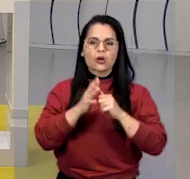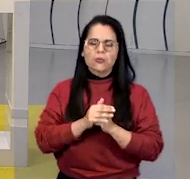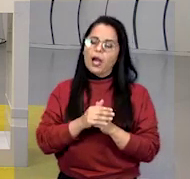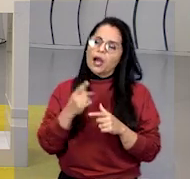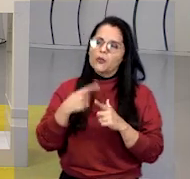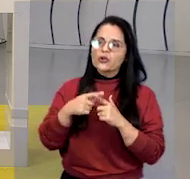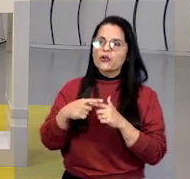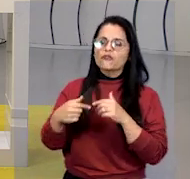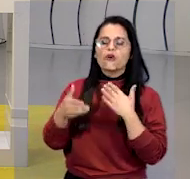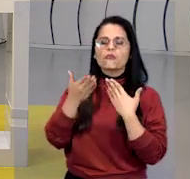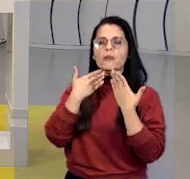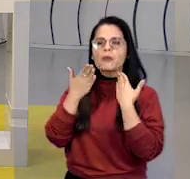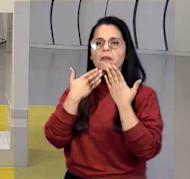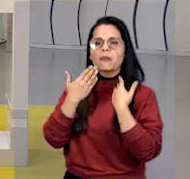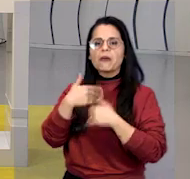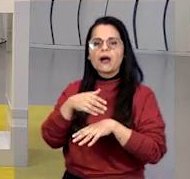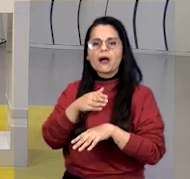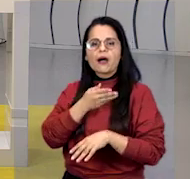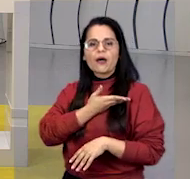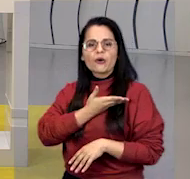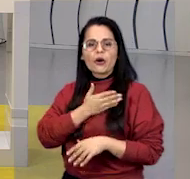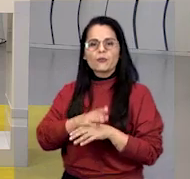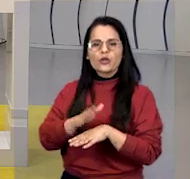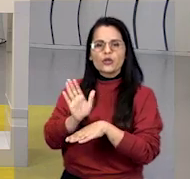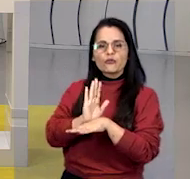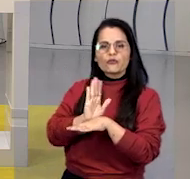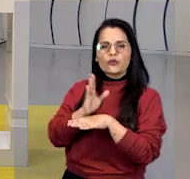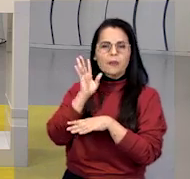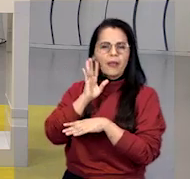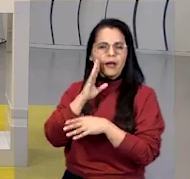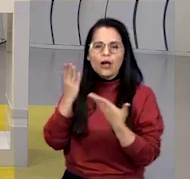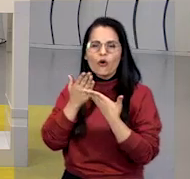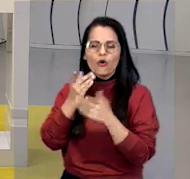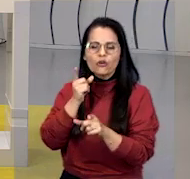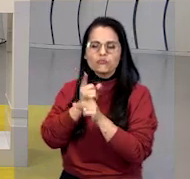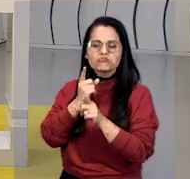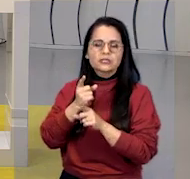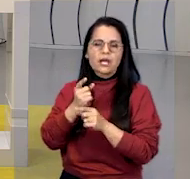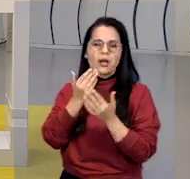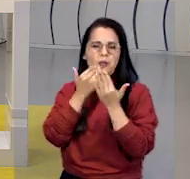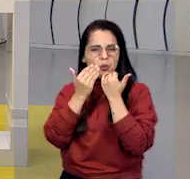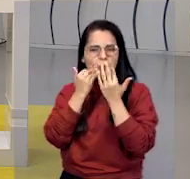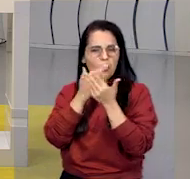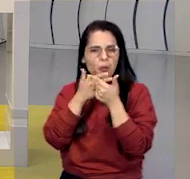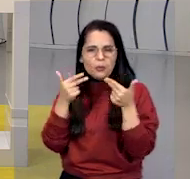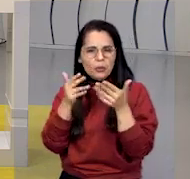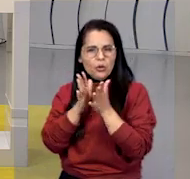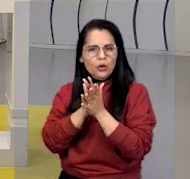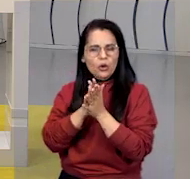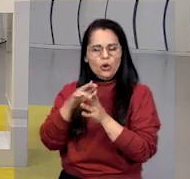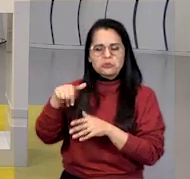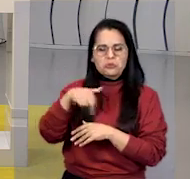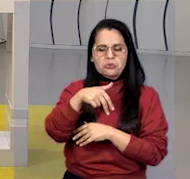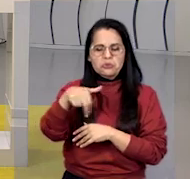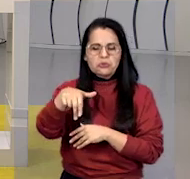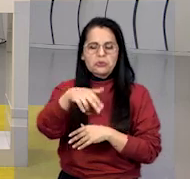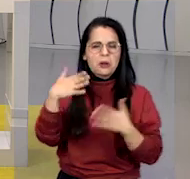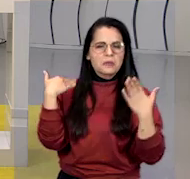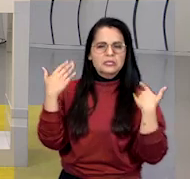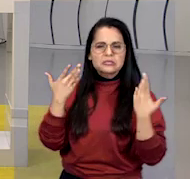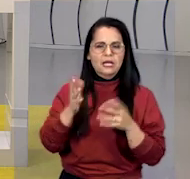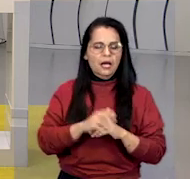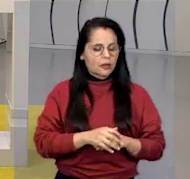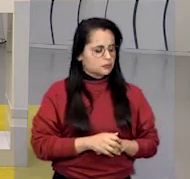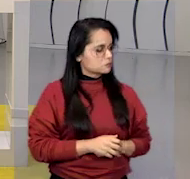encontrar com meus amigos. Vai ter um filme bacana hoje. Eu encontro lá na praça de alimentação, vou dar só uma volta lá. Ele